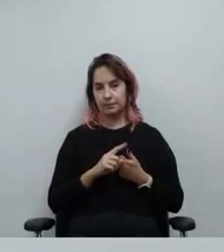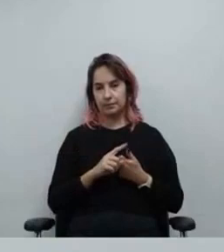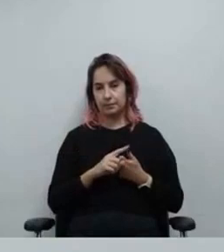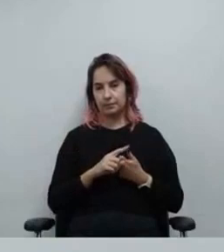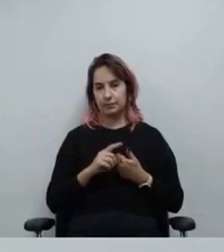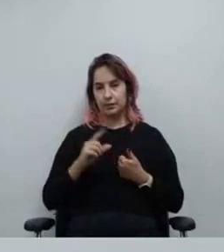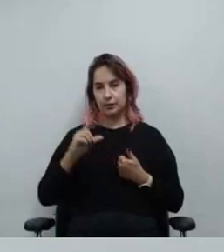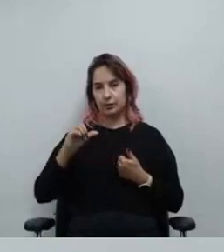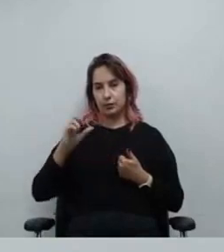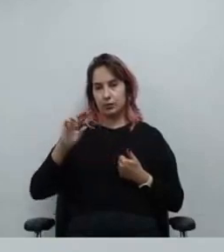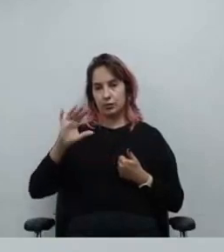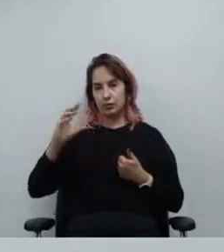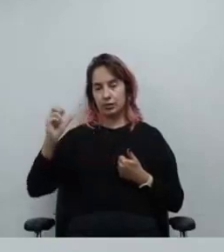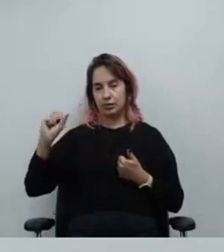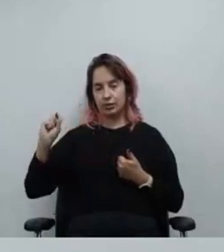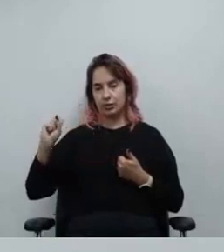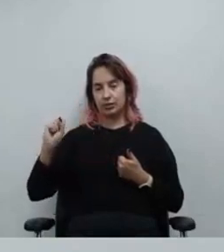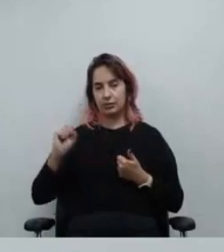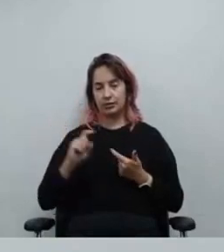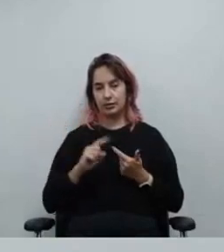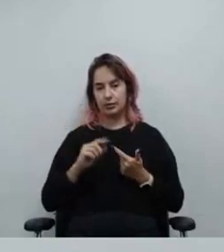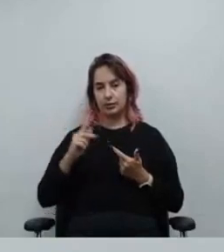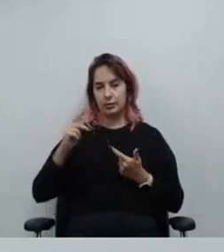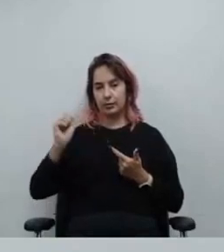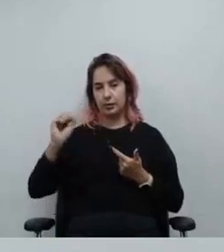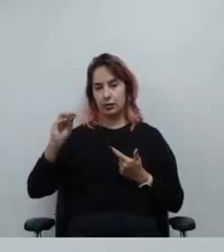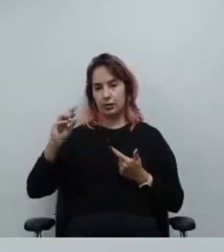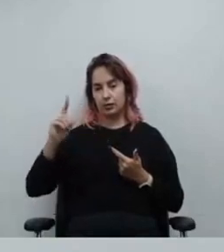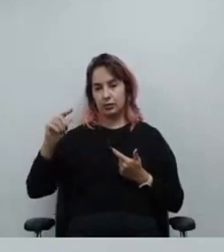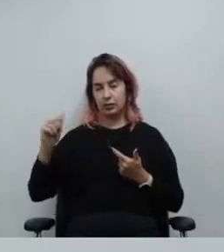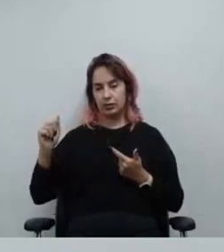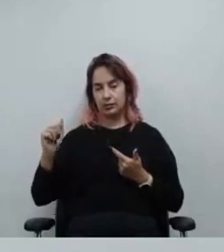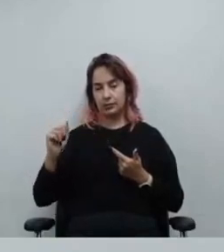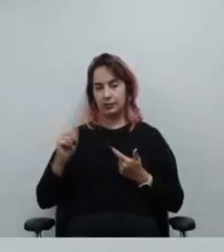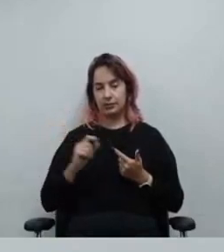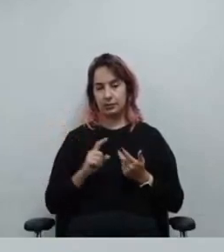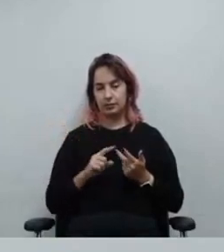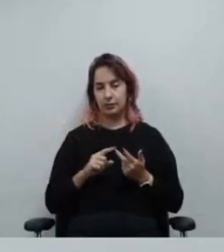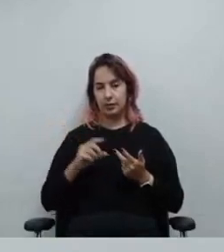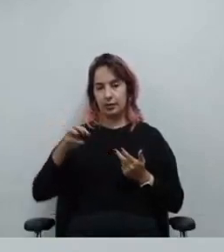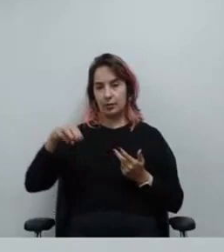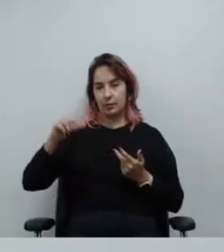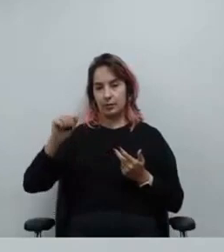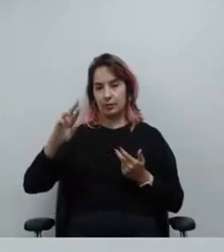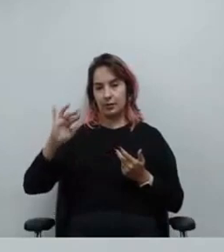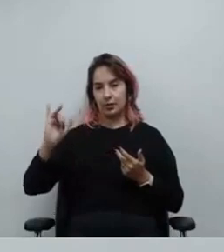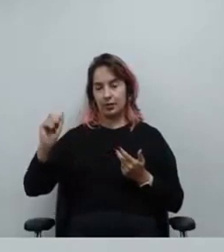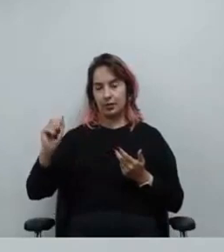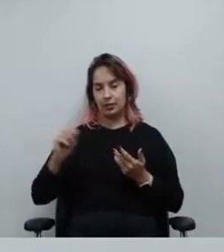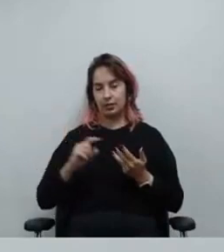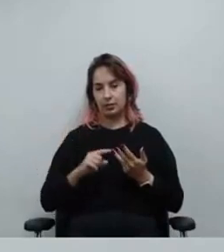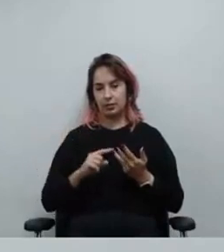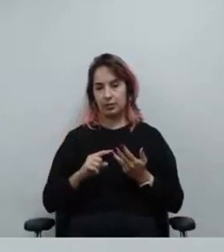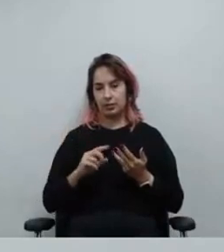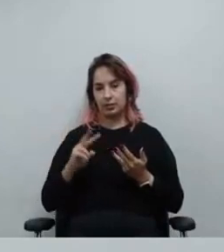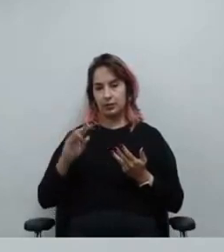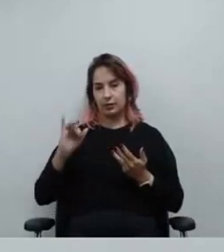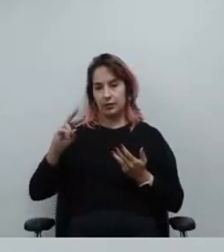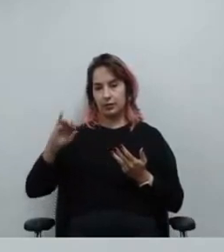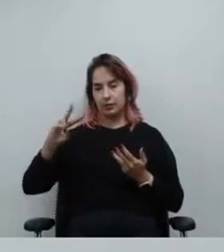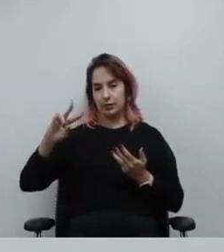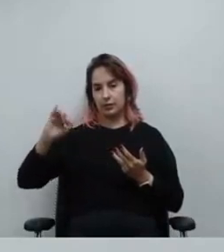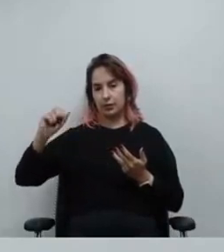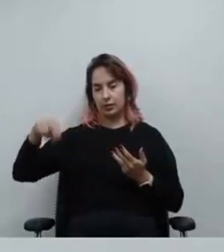Veronese, Lucas Coelho Zanca, Paola Duarte Prestes, Maria Júlia Gonçalves,